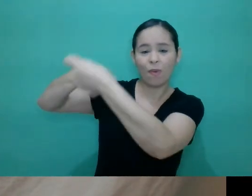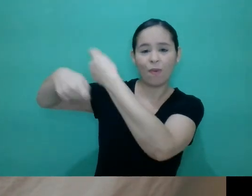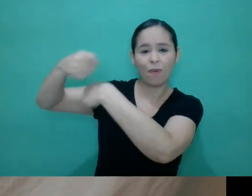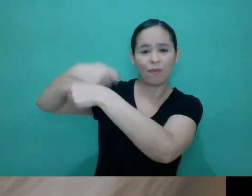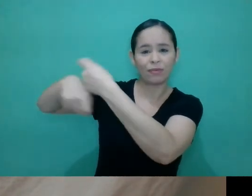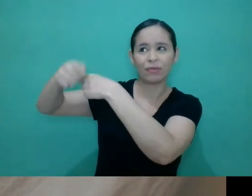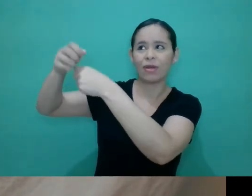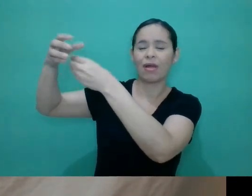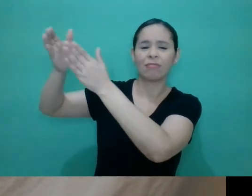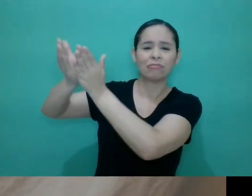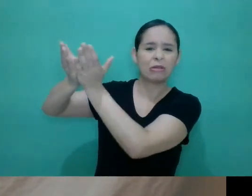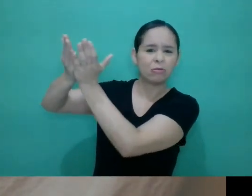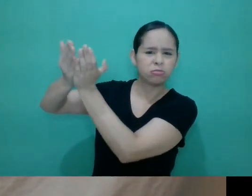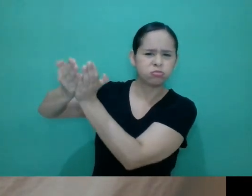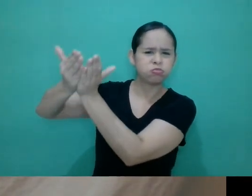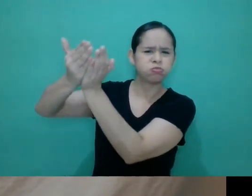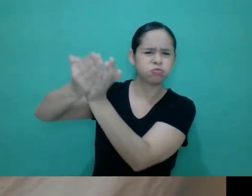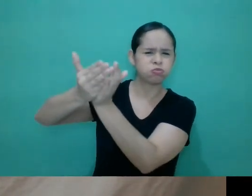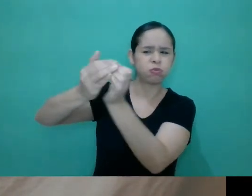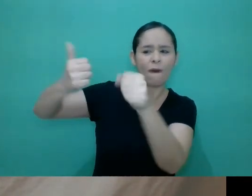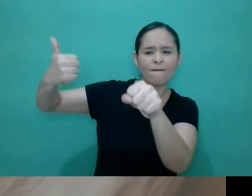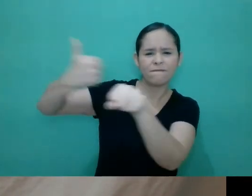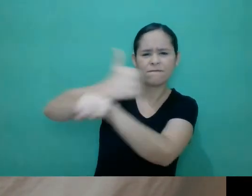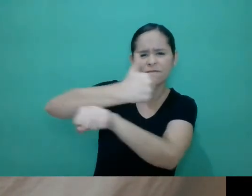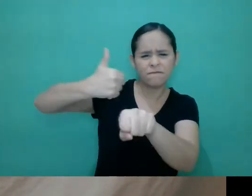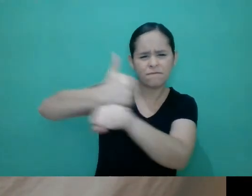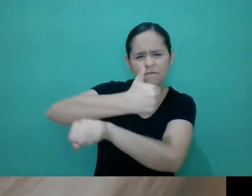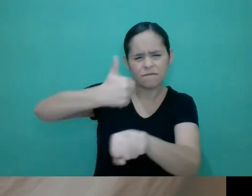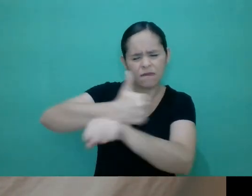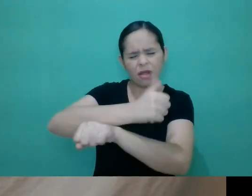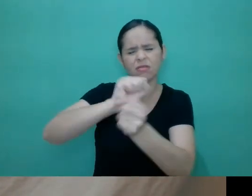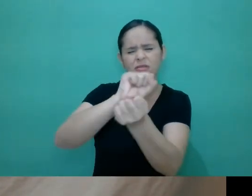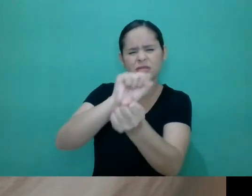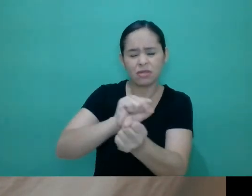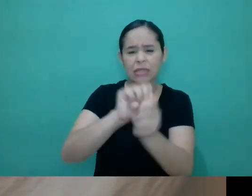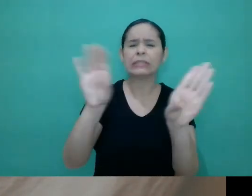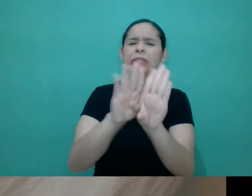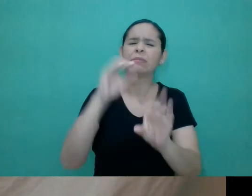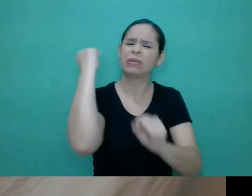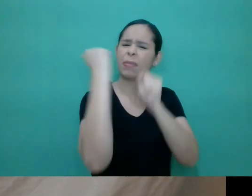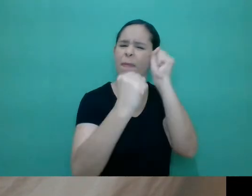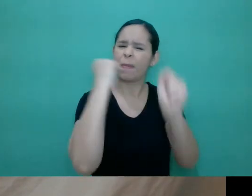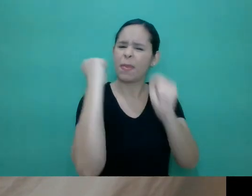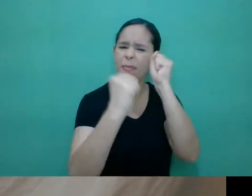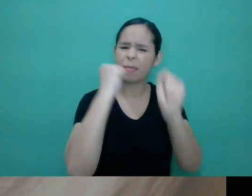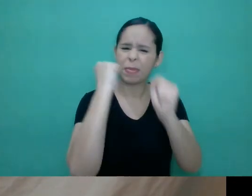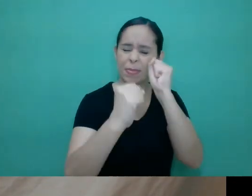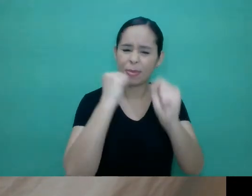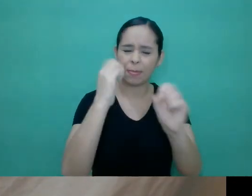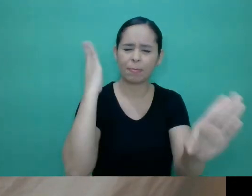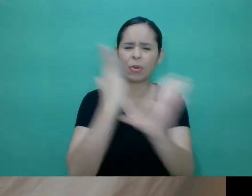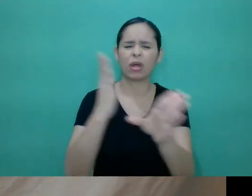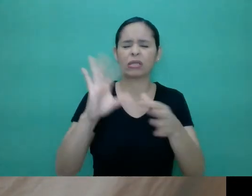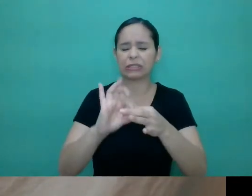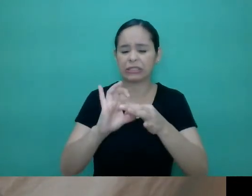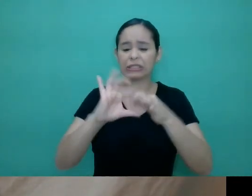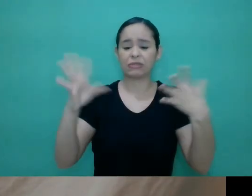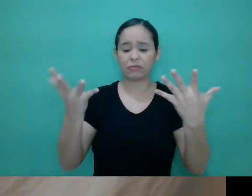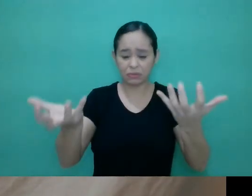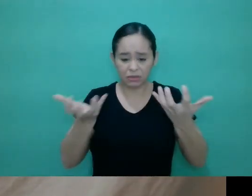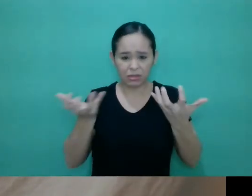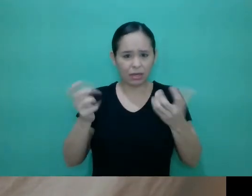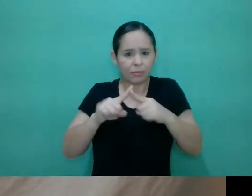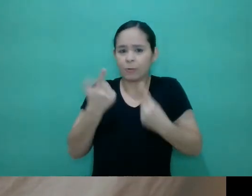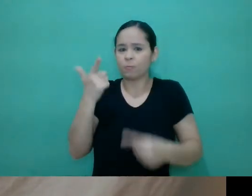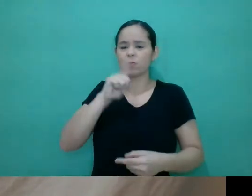do transporte forçado de populações e do assassinato legal em razão da liberdade para a